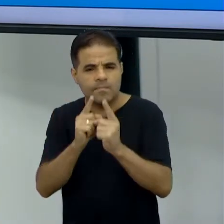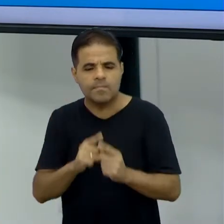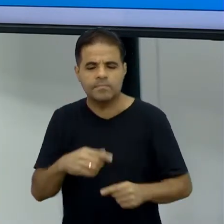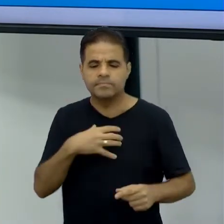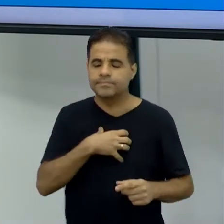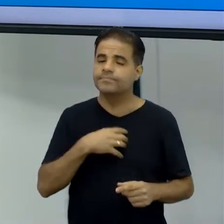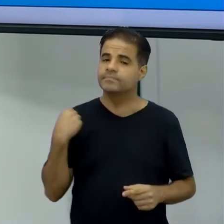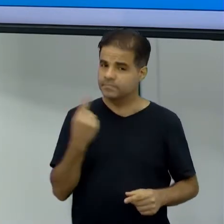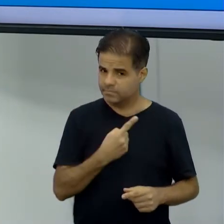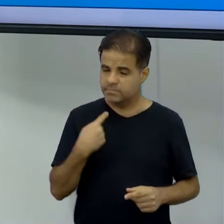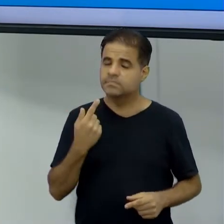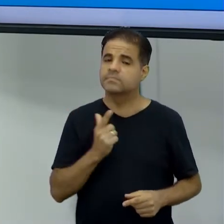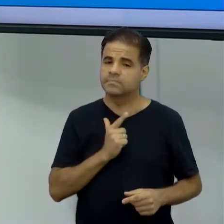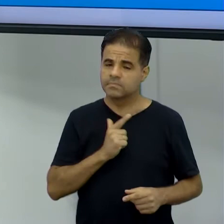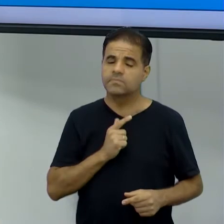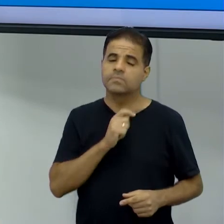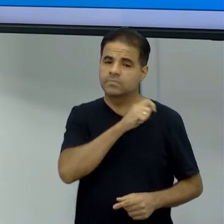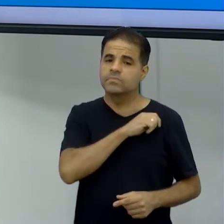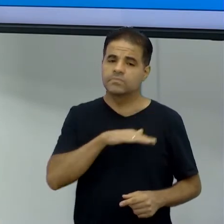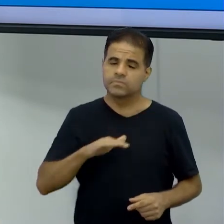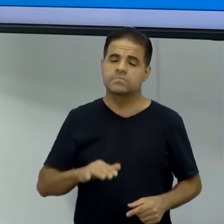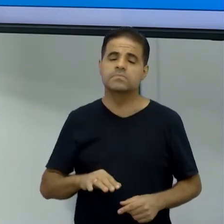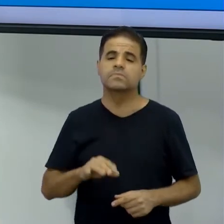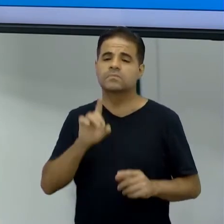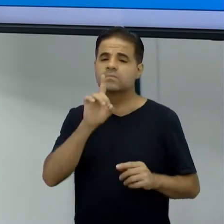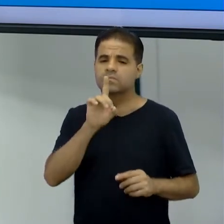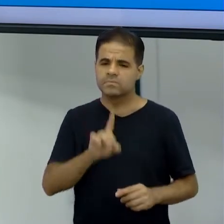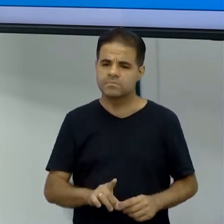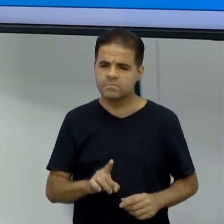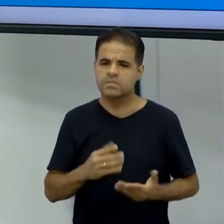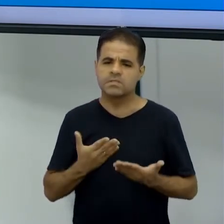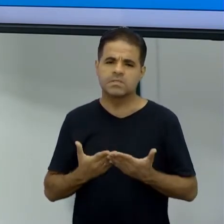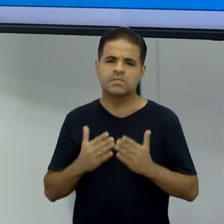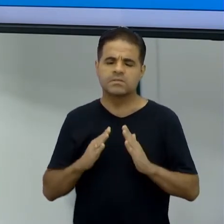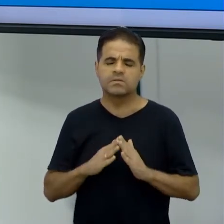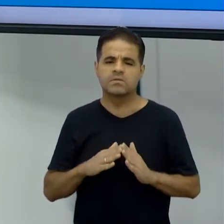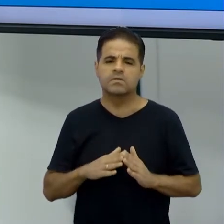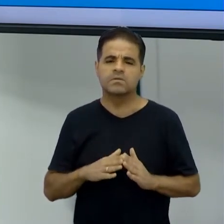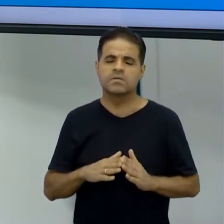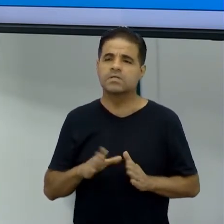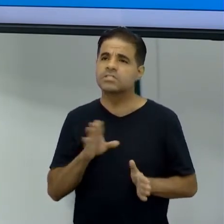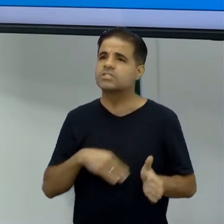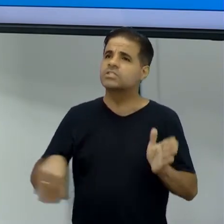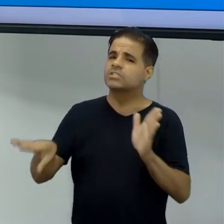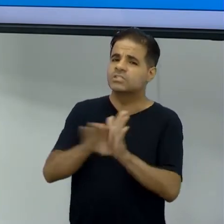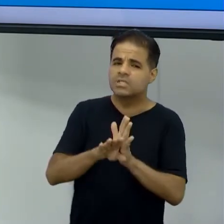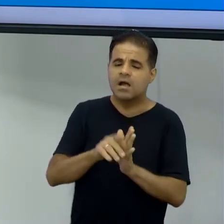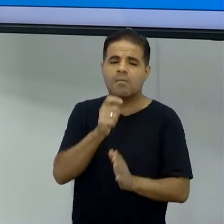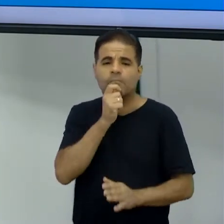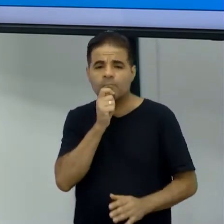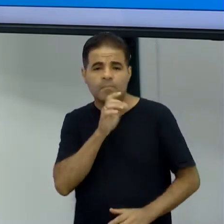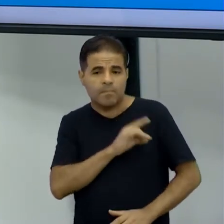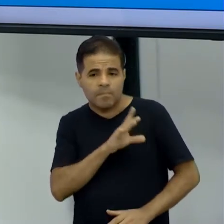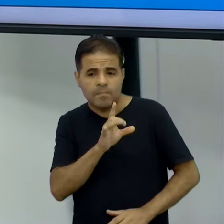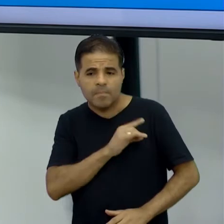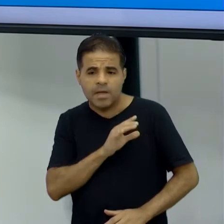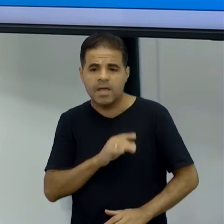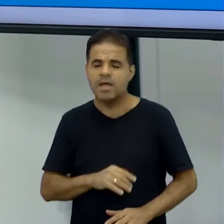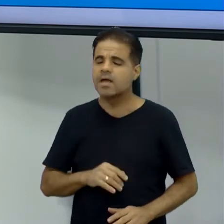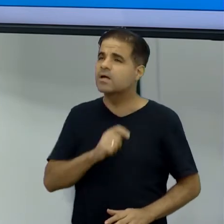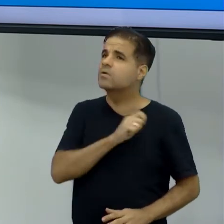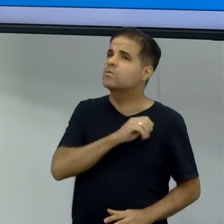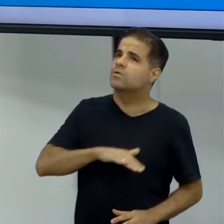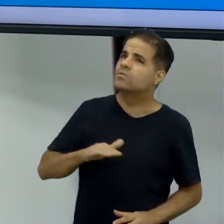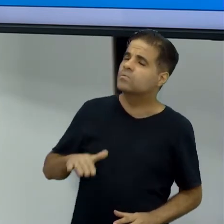eles devem ter com um aluno deficiente na escola, sem o medo de chegar perto, sem o medo do